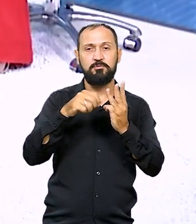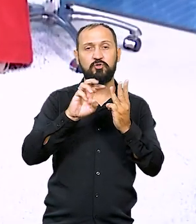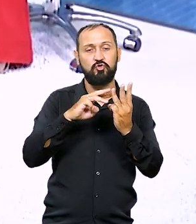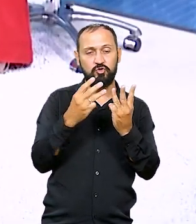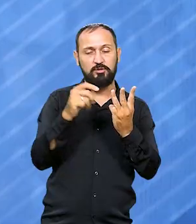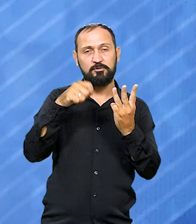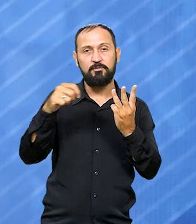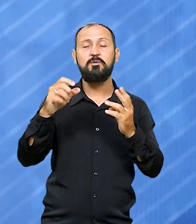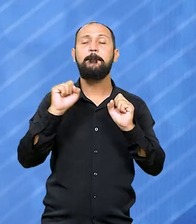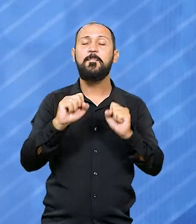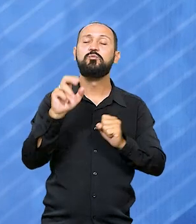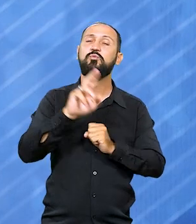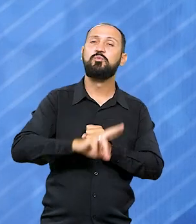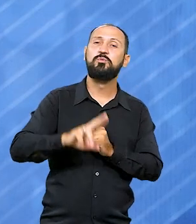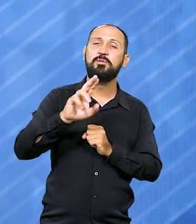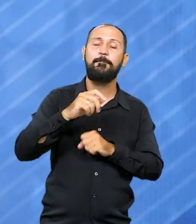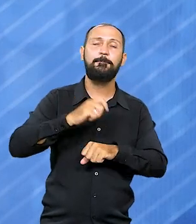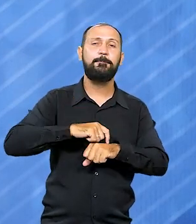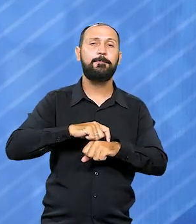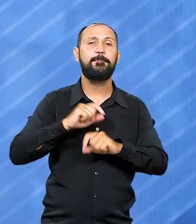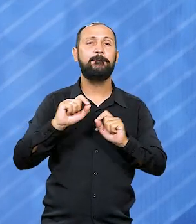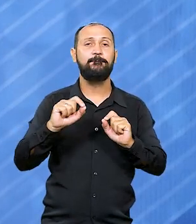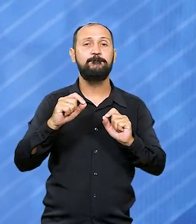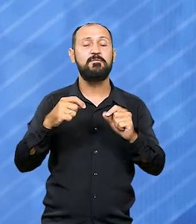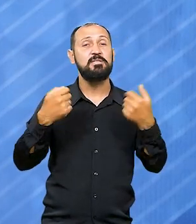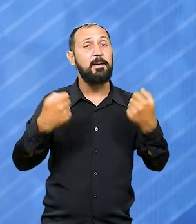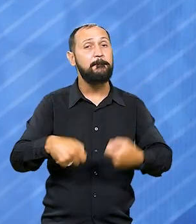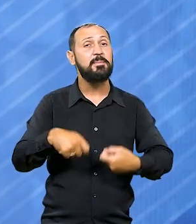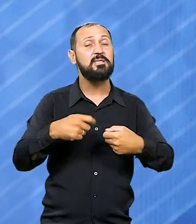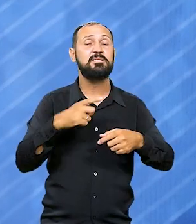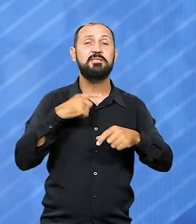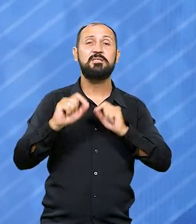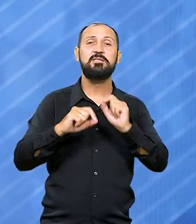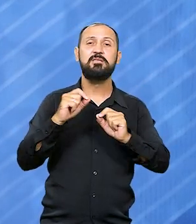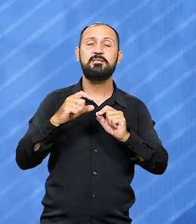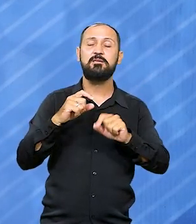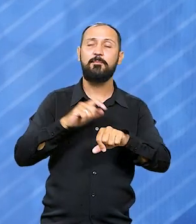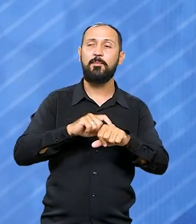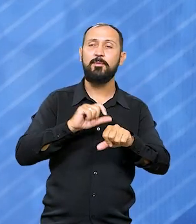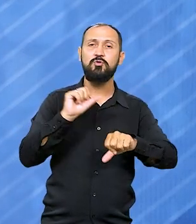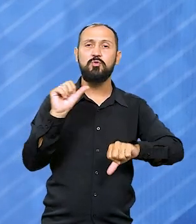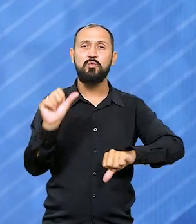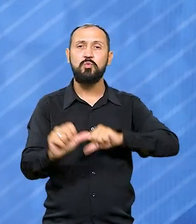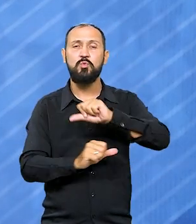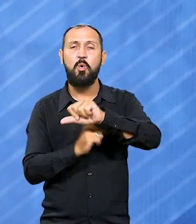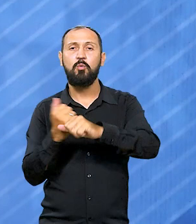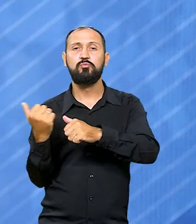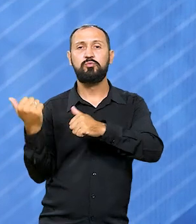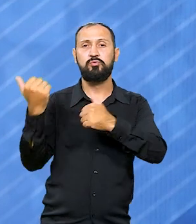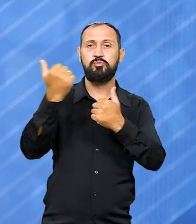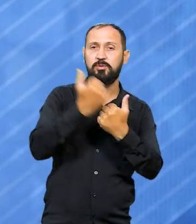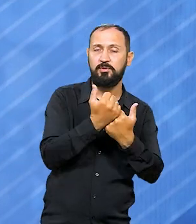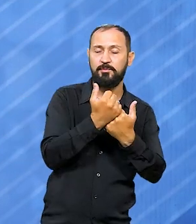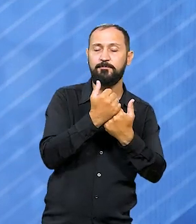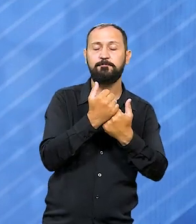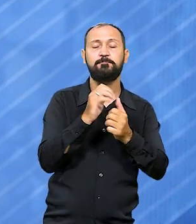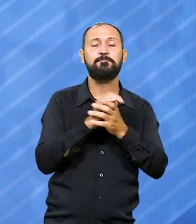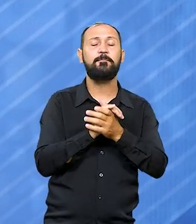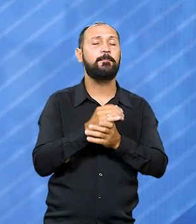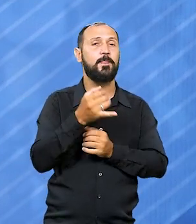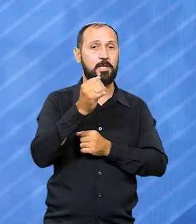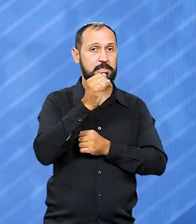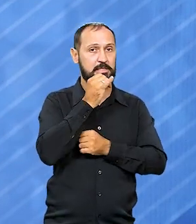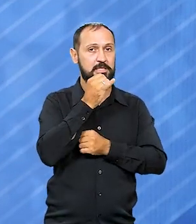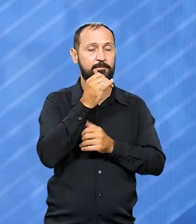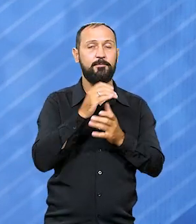para utilizar o contrato temporário, ele só pode ser utilizado quando há necessidade de demanda transitória, de substituição de